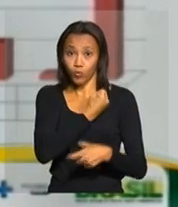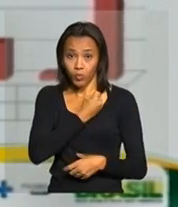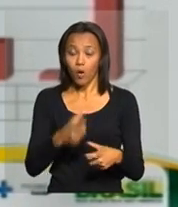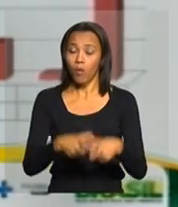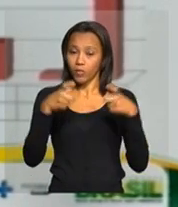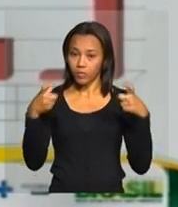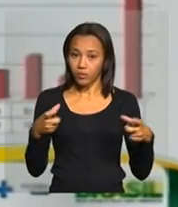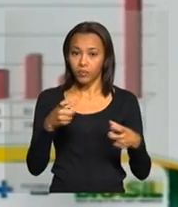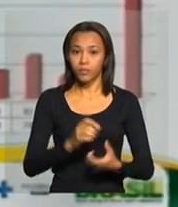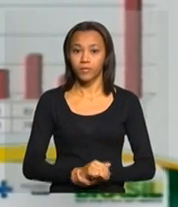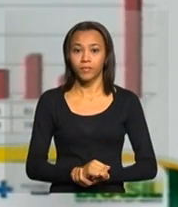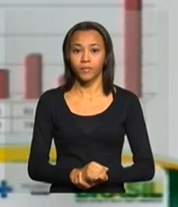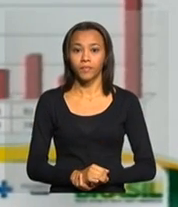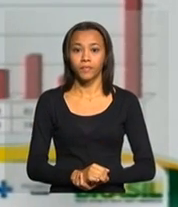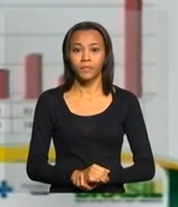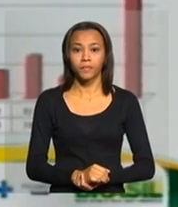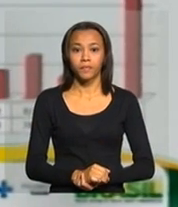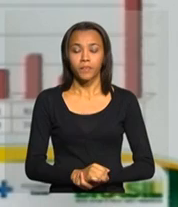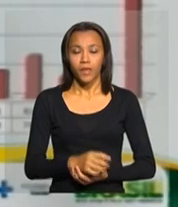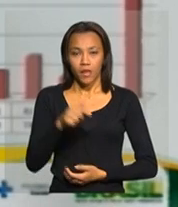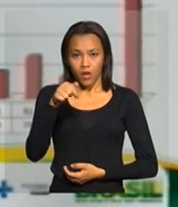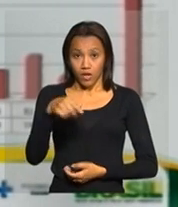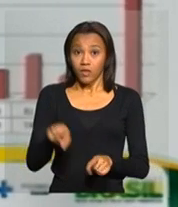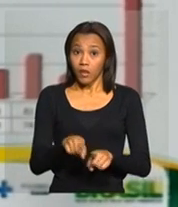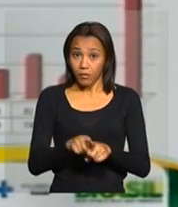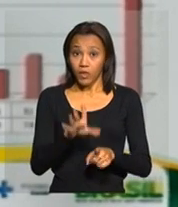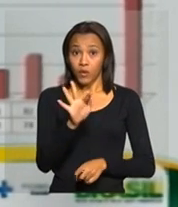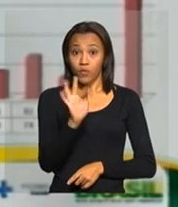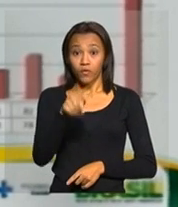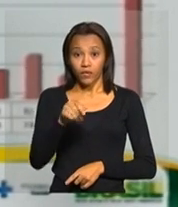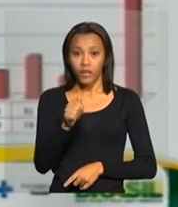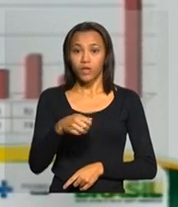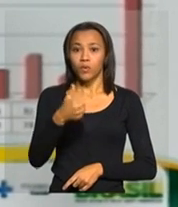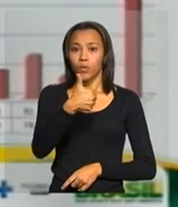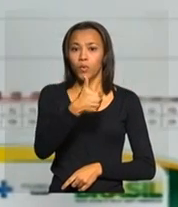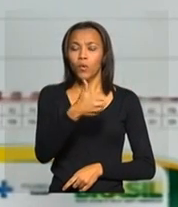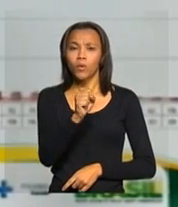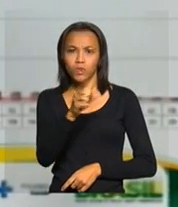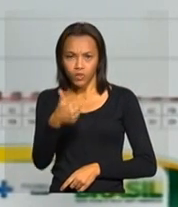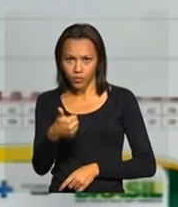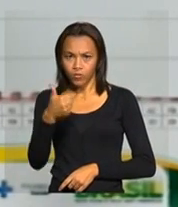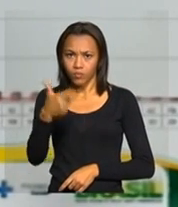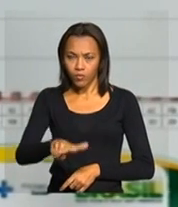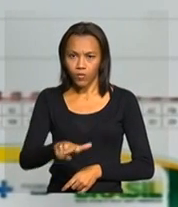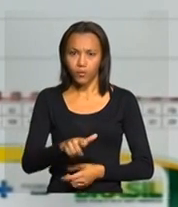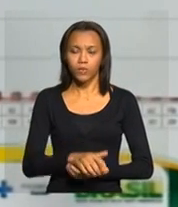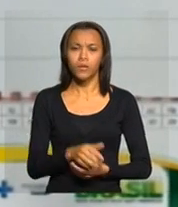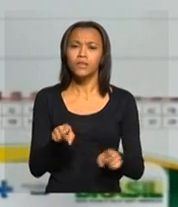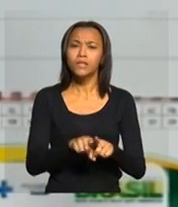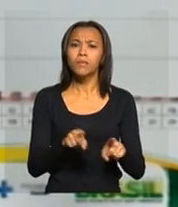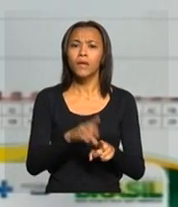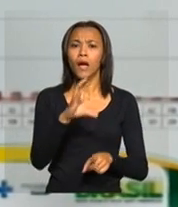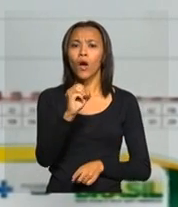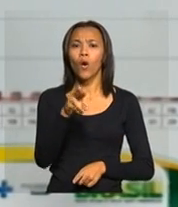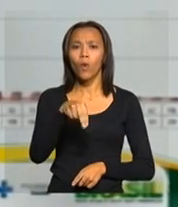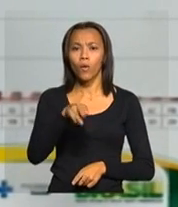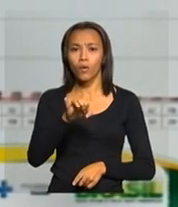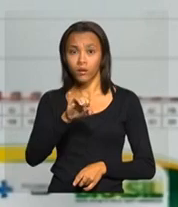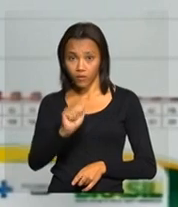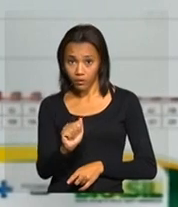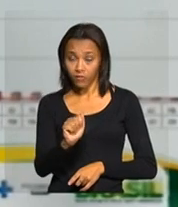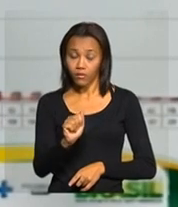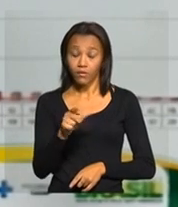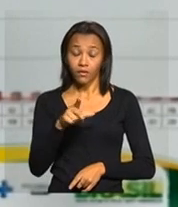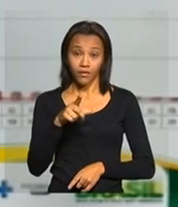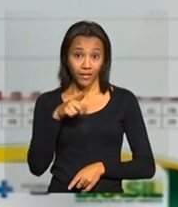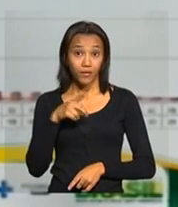pâncreas. Próximo. Pâncreas rim simultâneo. O fígado 801. Próximo. E a córnea, o